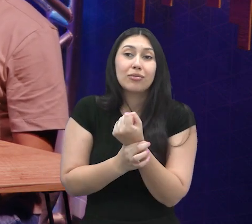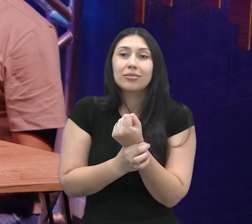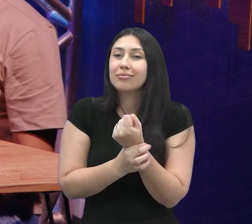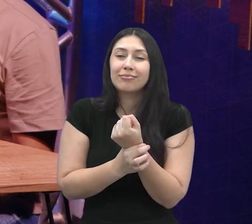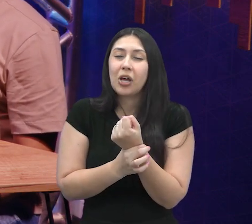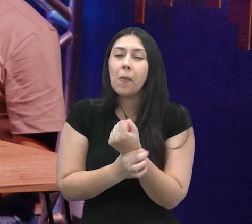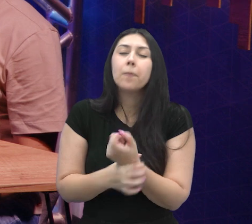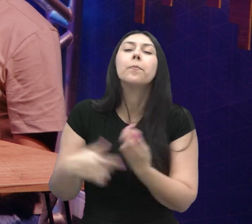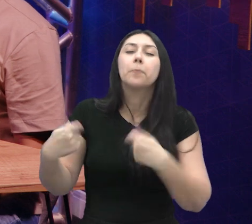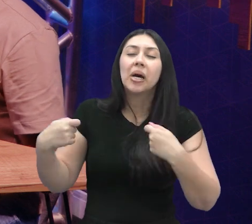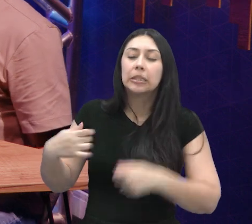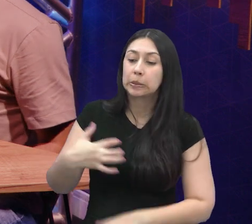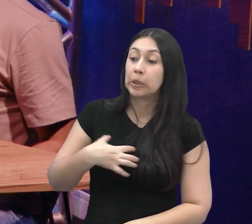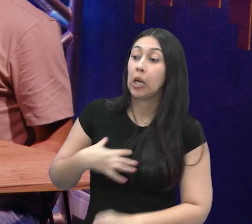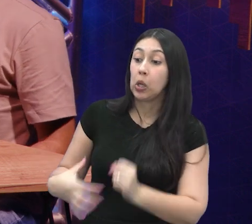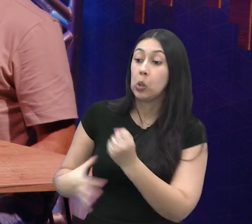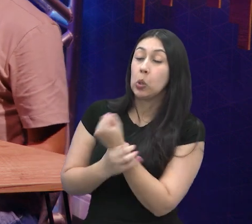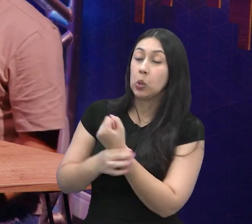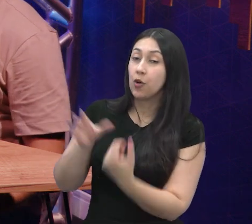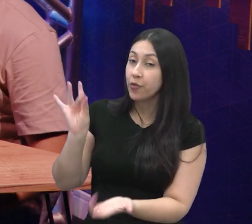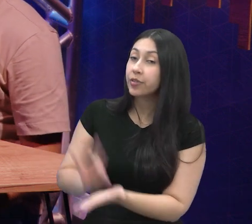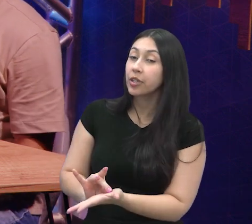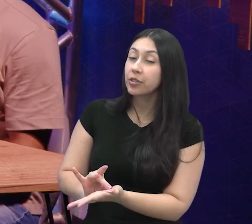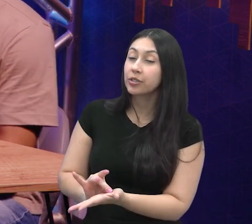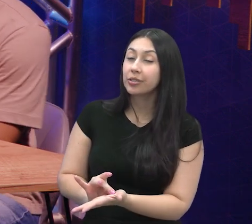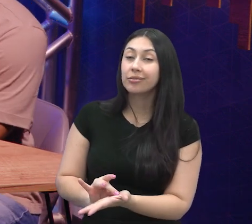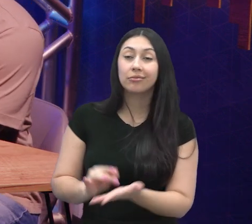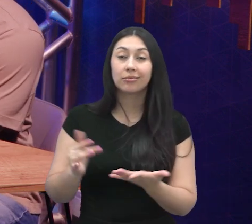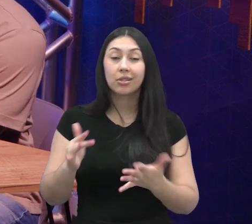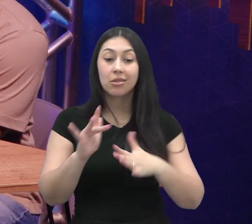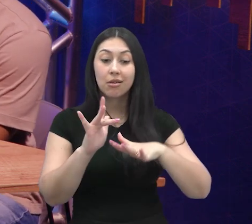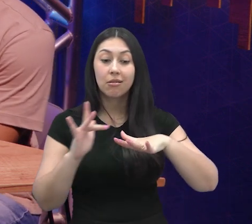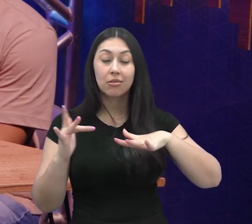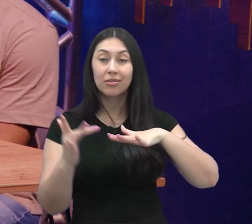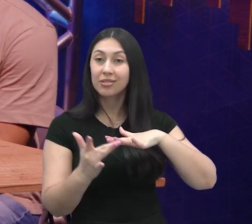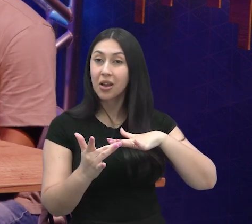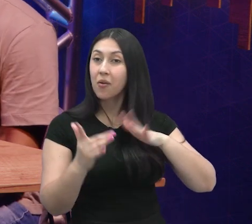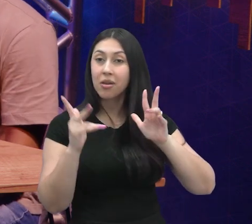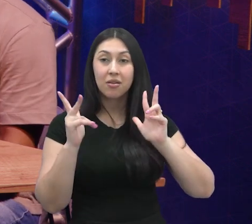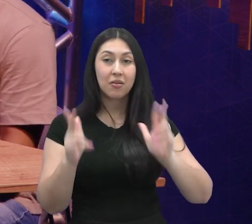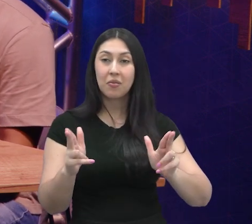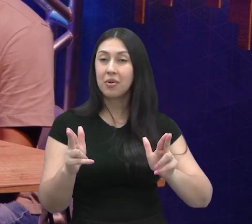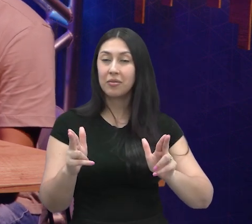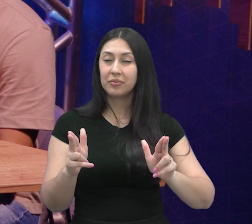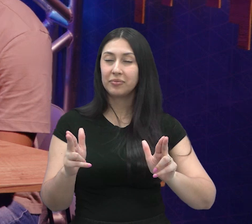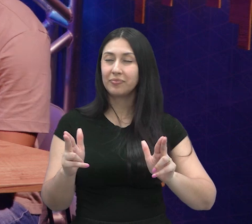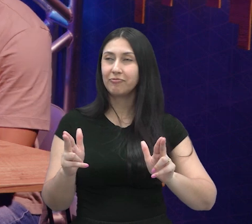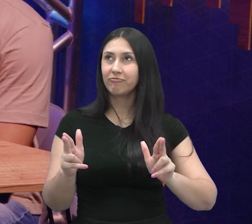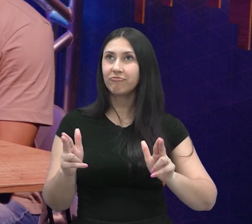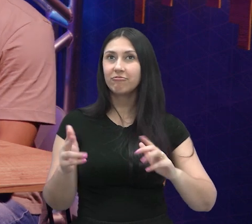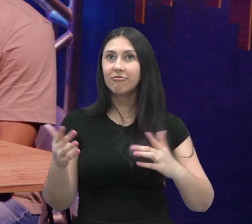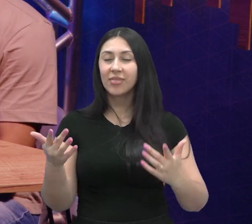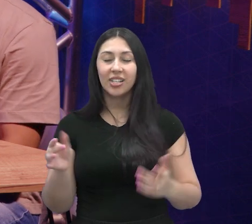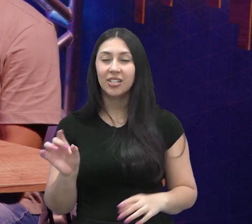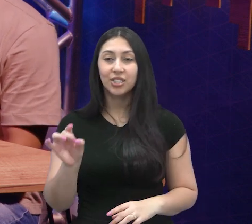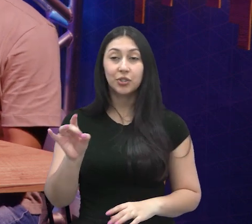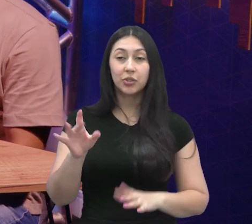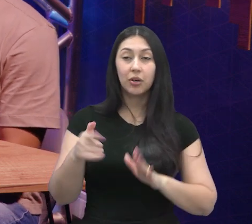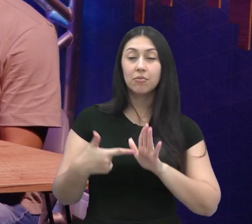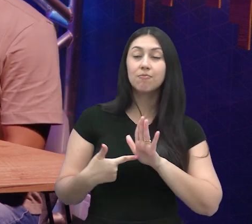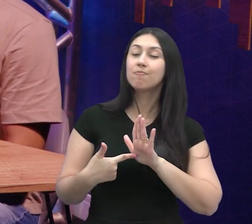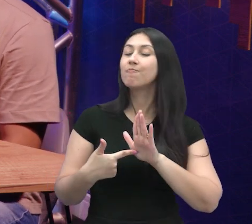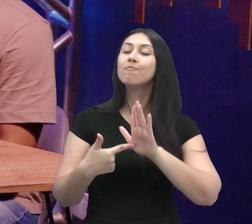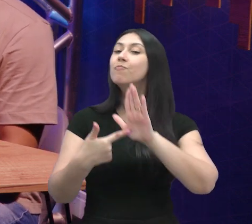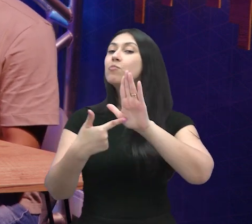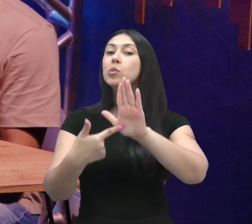a segurança em si. As pessoas, elas precisam se sentir seguras. E nas redes sociais, né, a gente é a mesma coisa. Não adianta